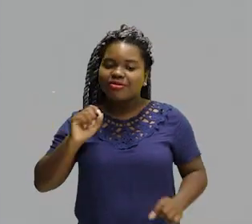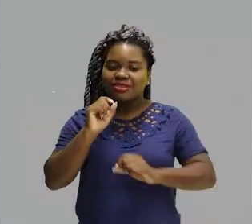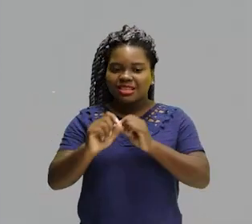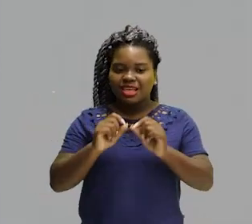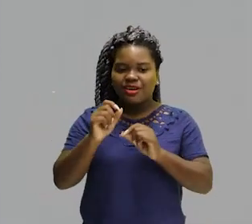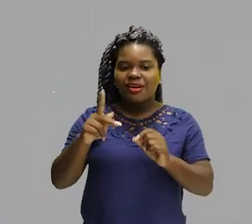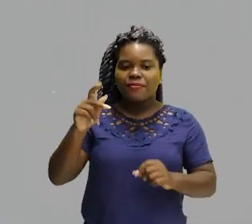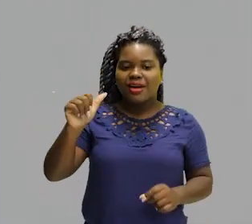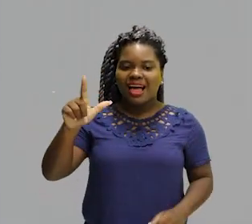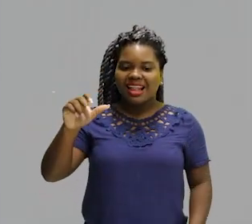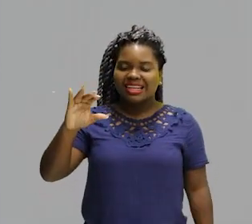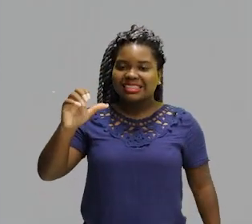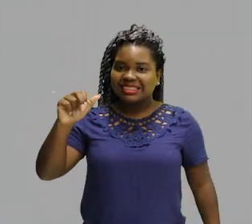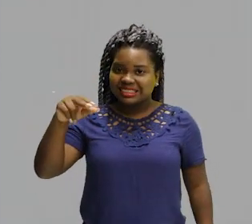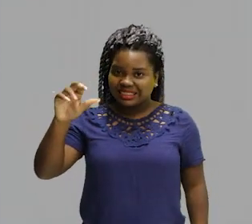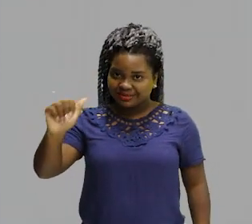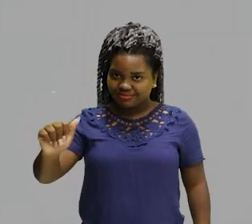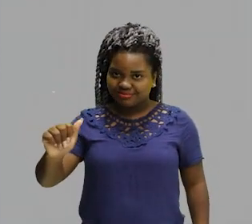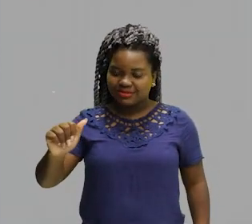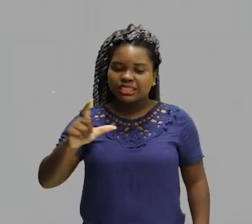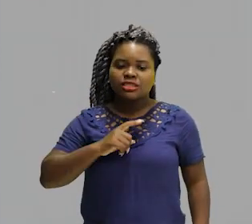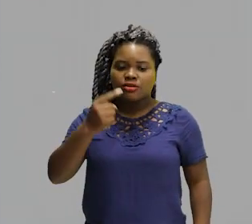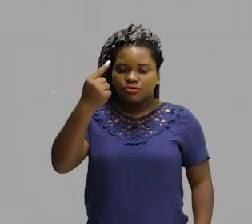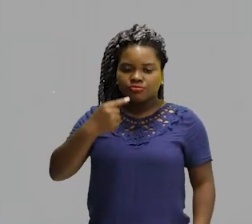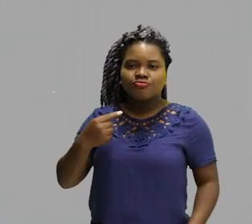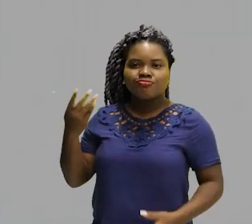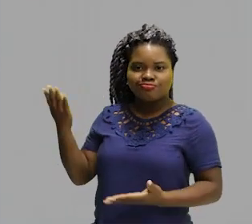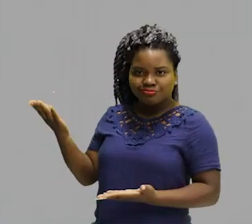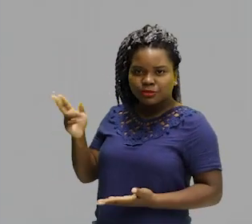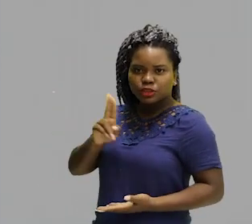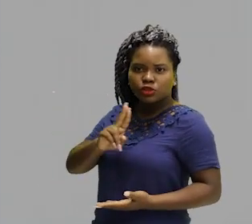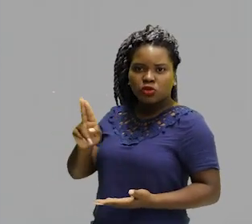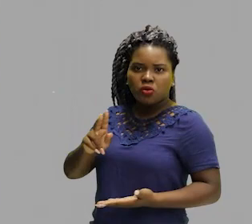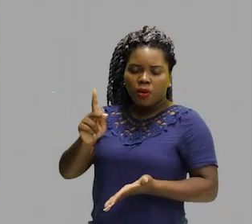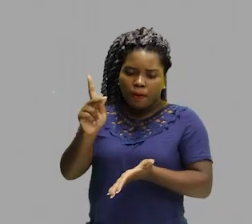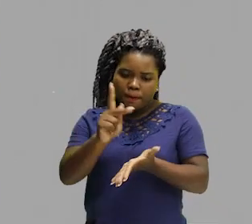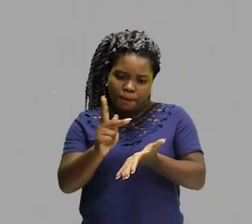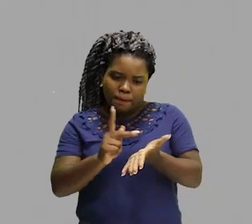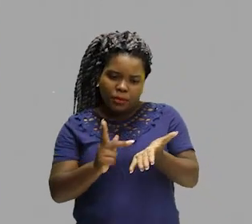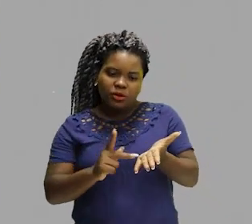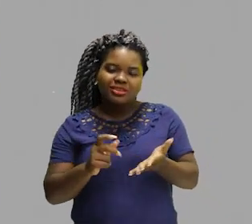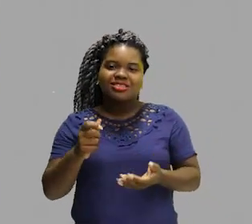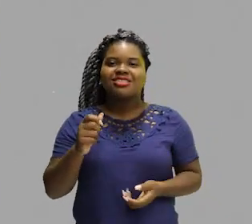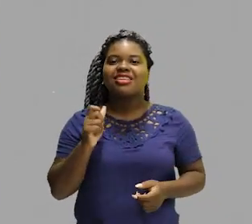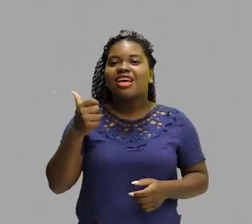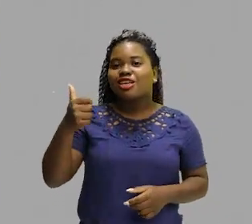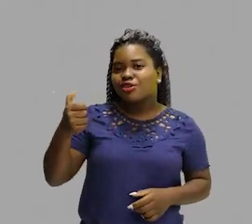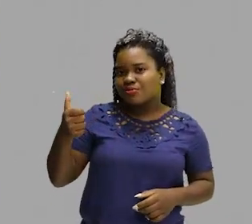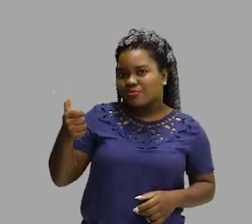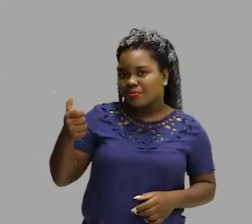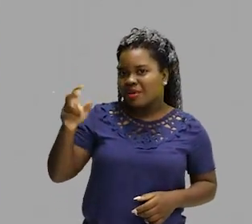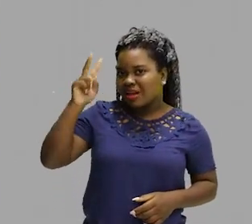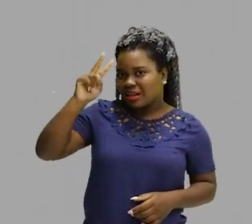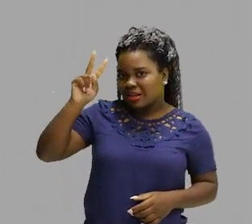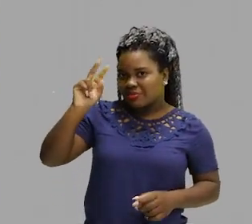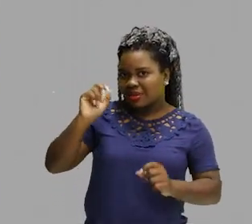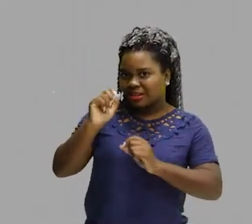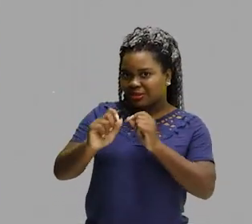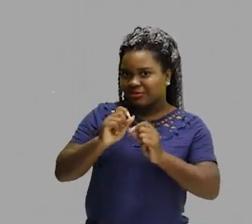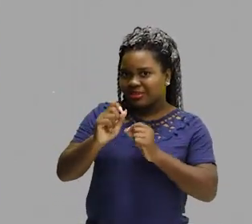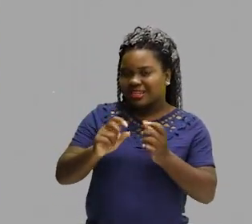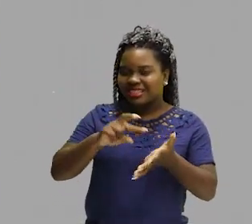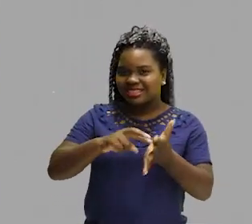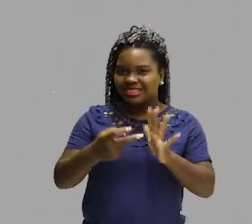certo? E aqui eu trouxe só aqui uma figura para vocês, o nome poesia e uma caneta, para lembrar que poesia